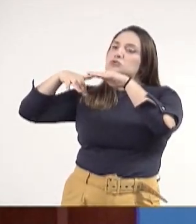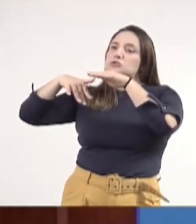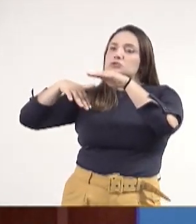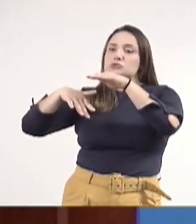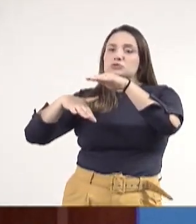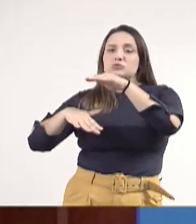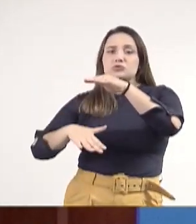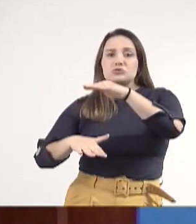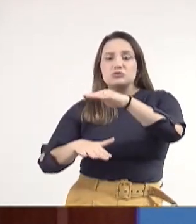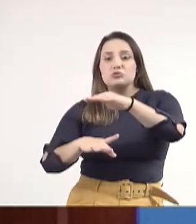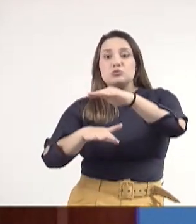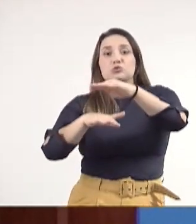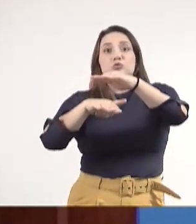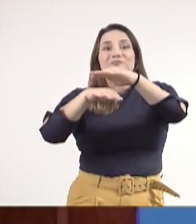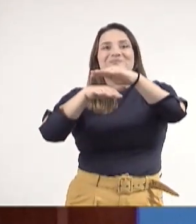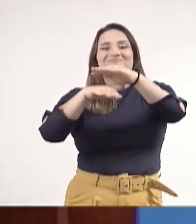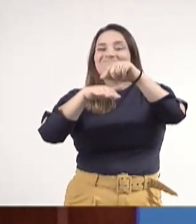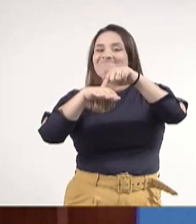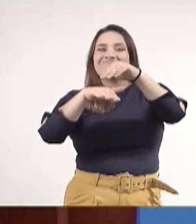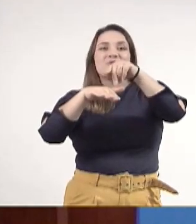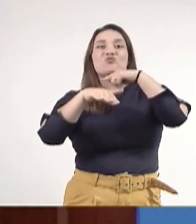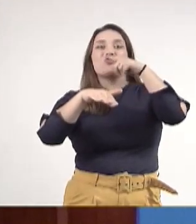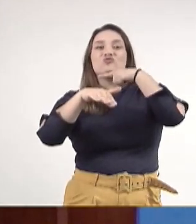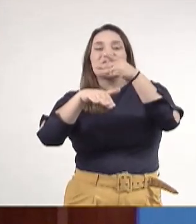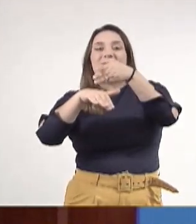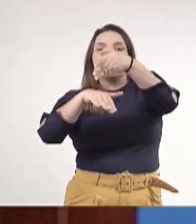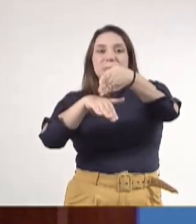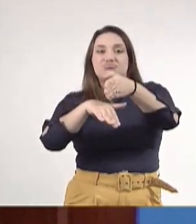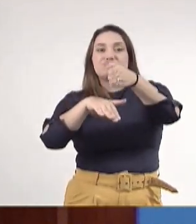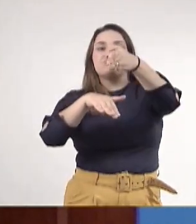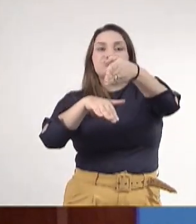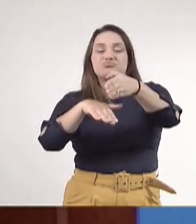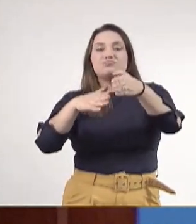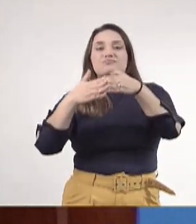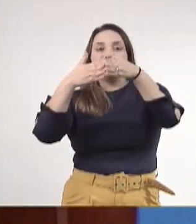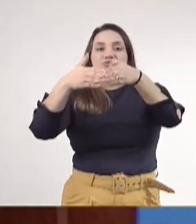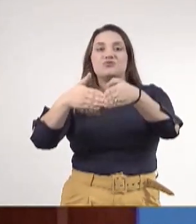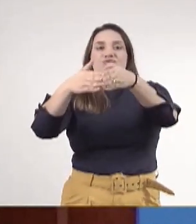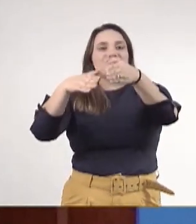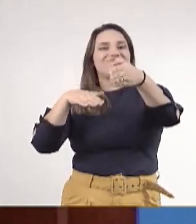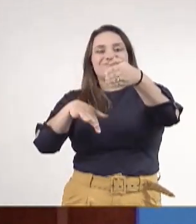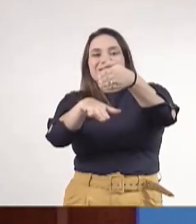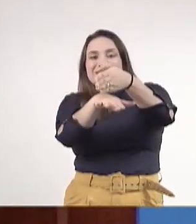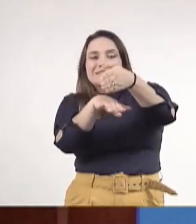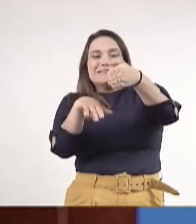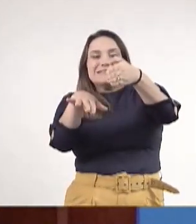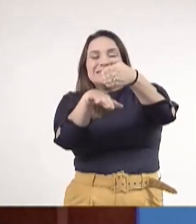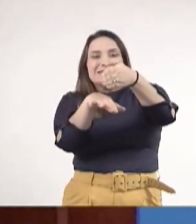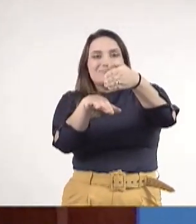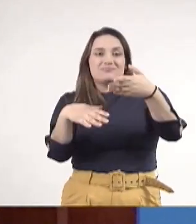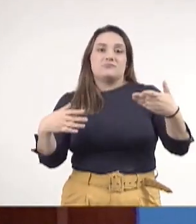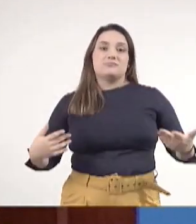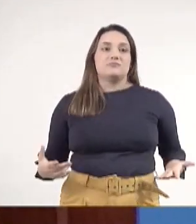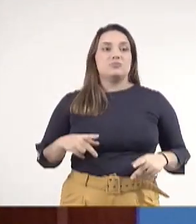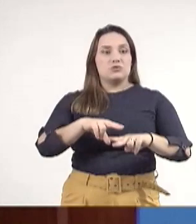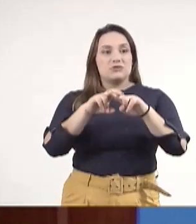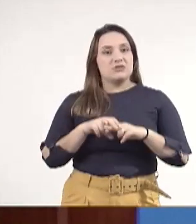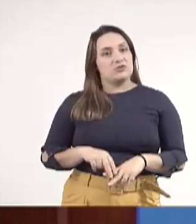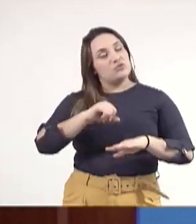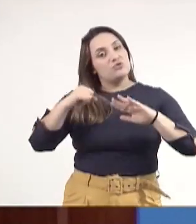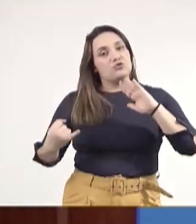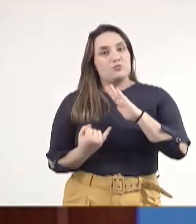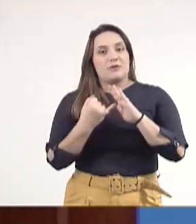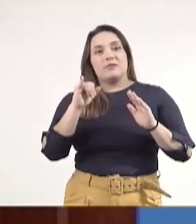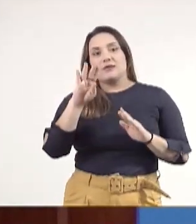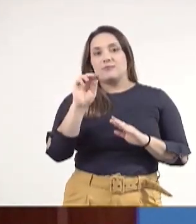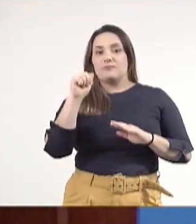estão impedindo a navegação no Rio Paraguai. E aí, o IBAMA não permite, volto a